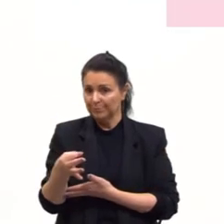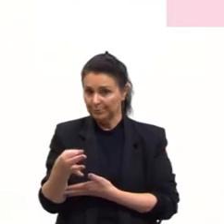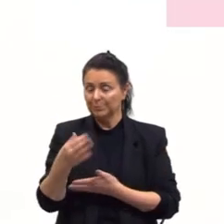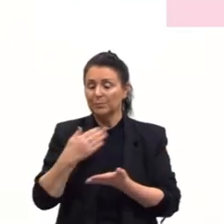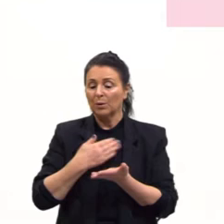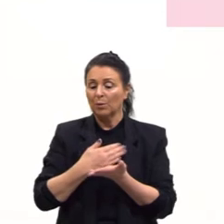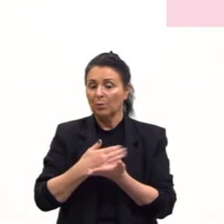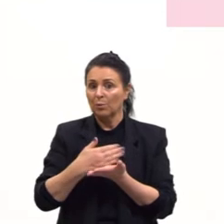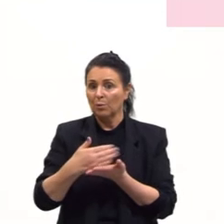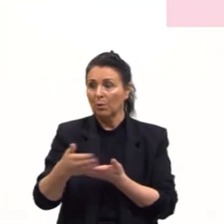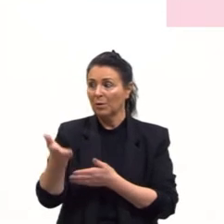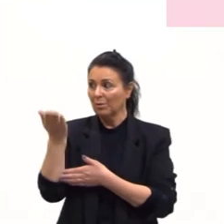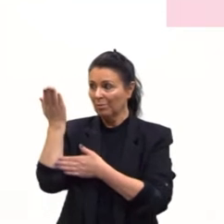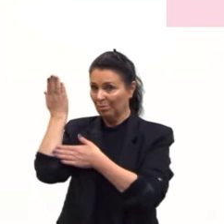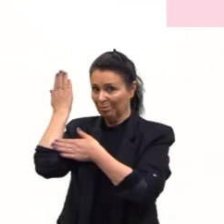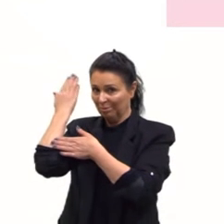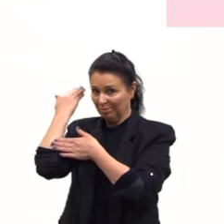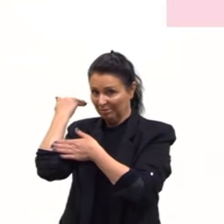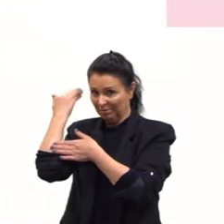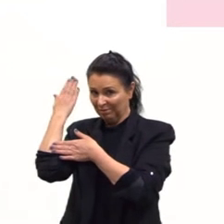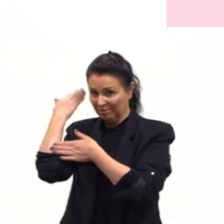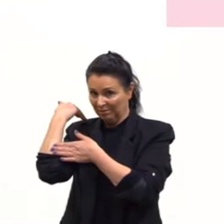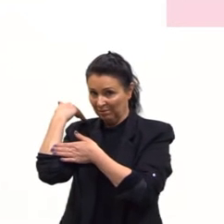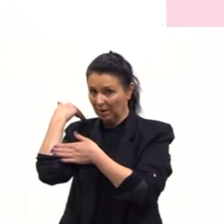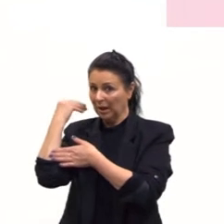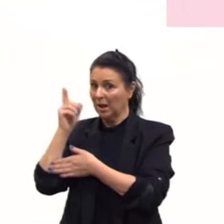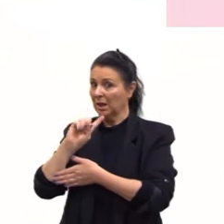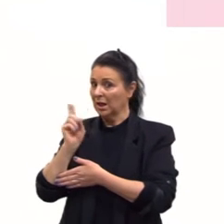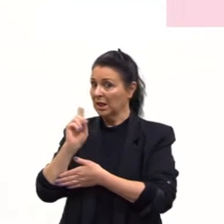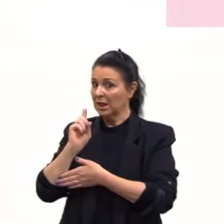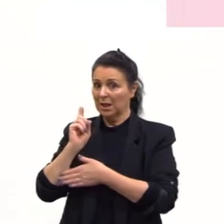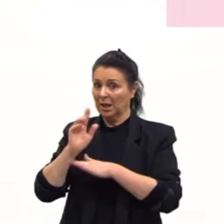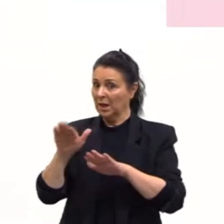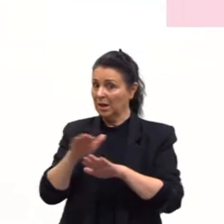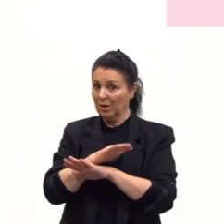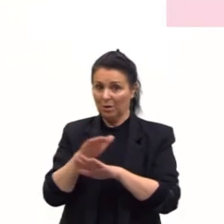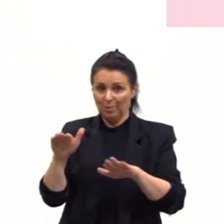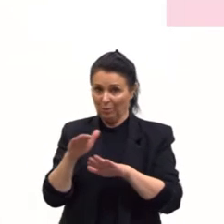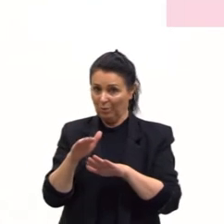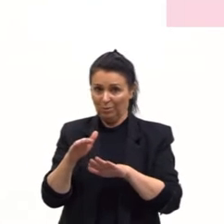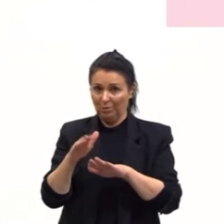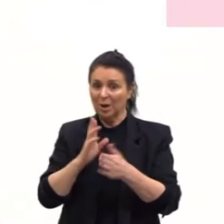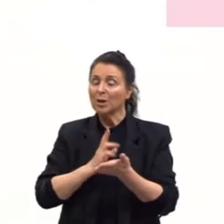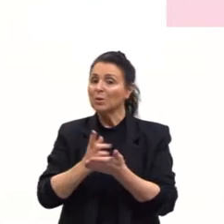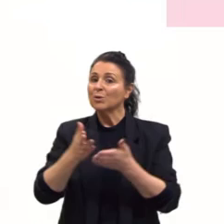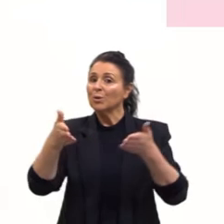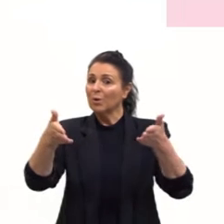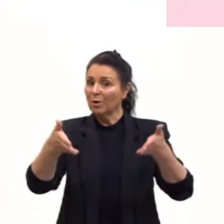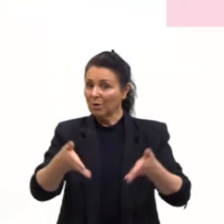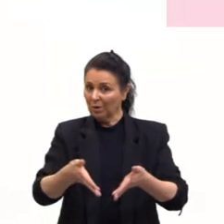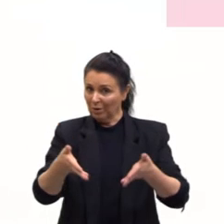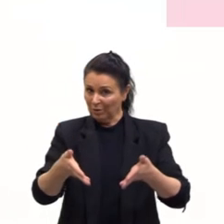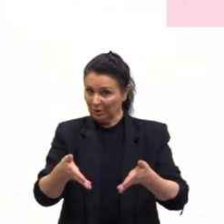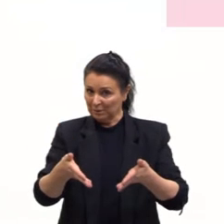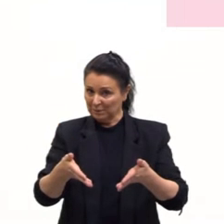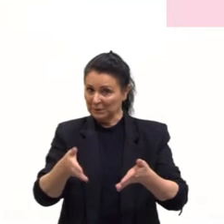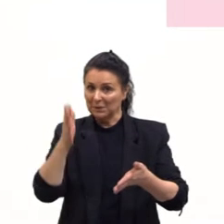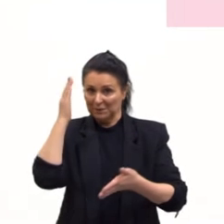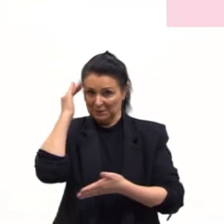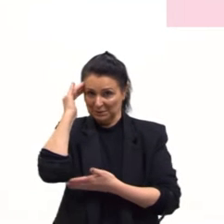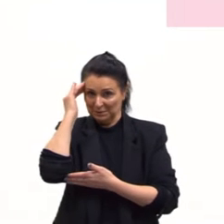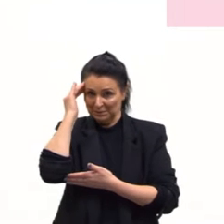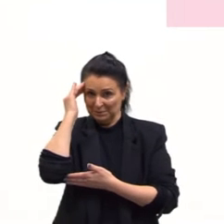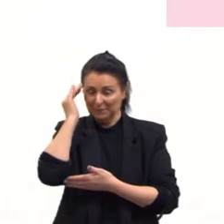começou no passado não terminou ele vem até o presente já estamos com meio caminho